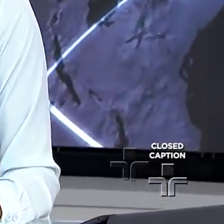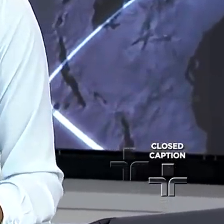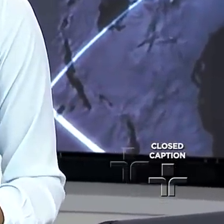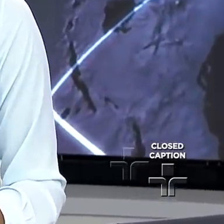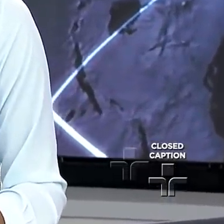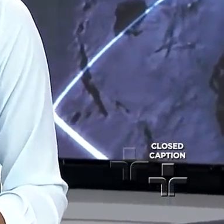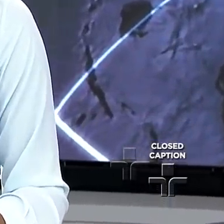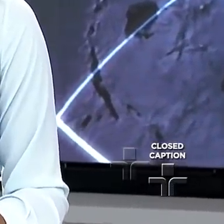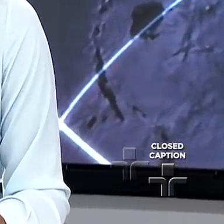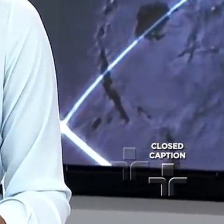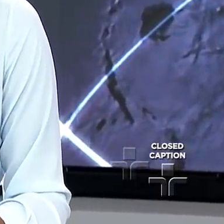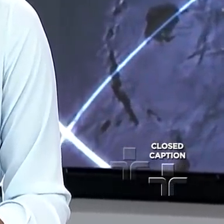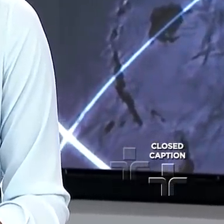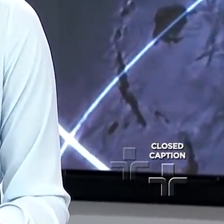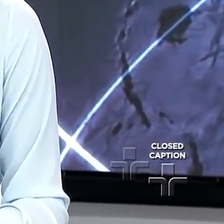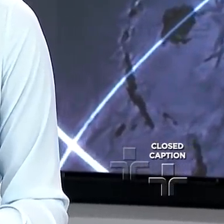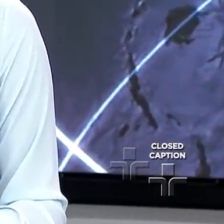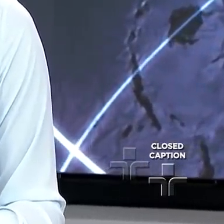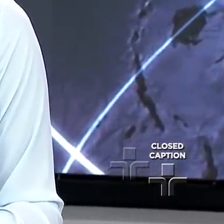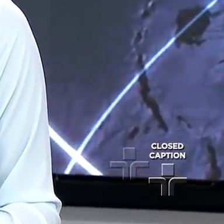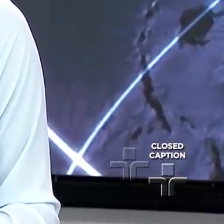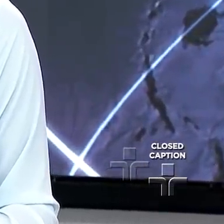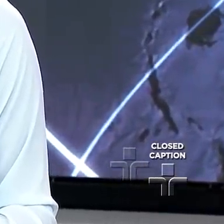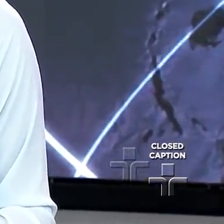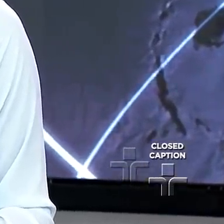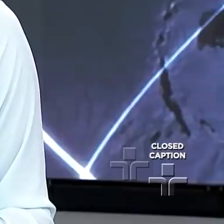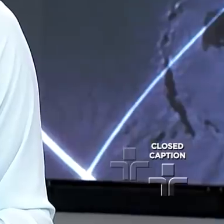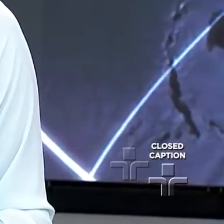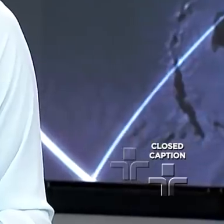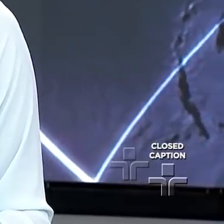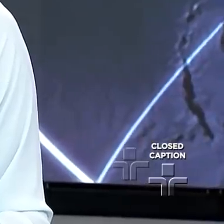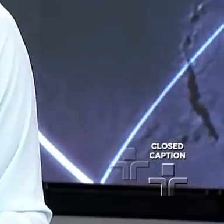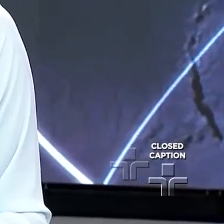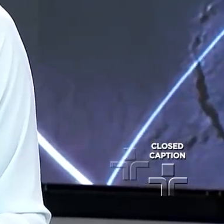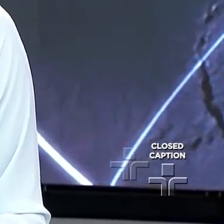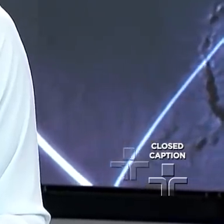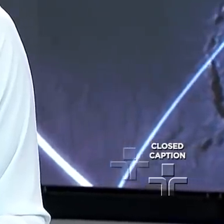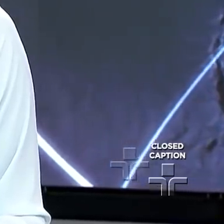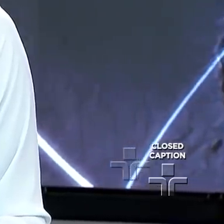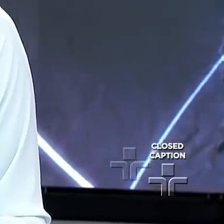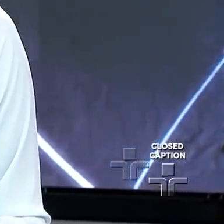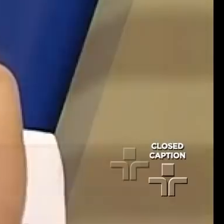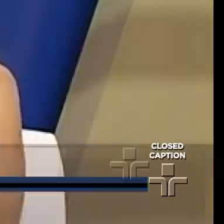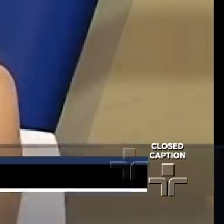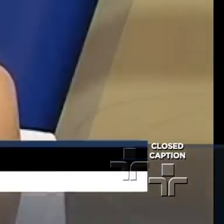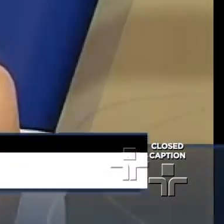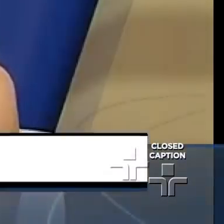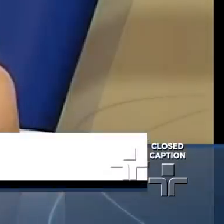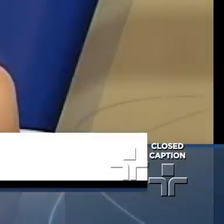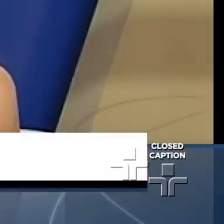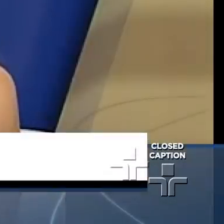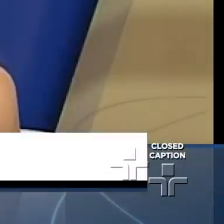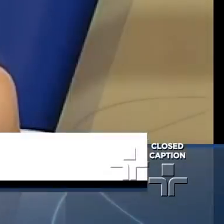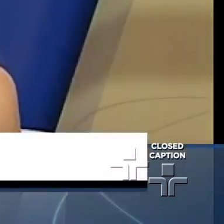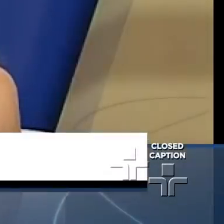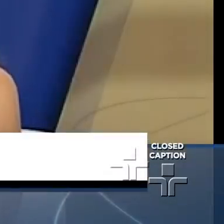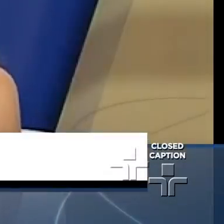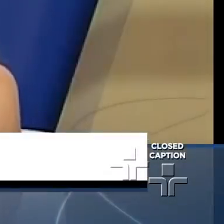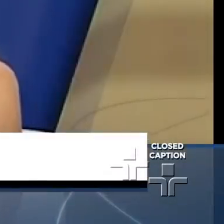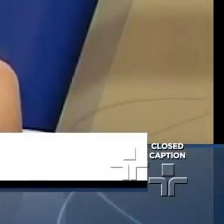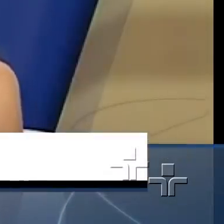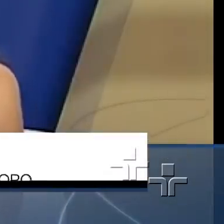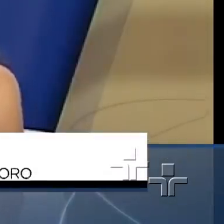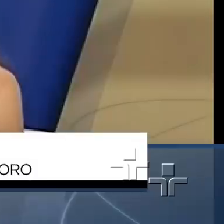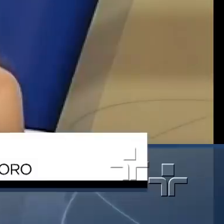que o objetivo é combater a corrupção e evitar retrocessos. E veja também nessa edição. Estaduais são...